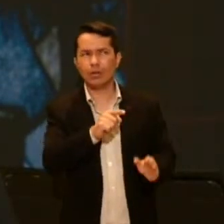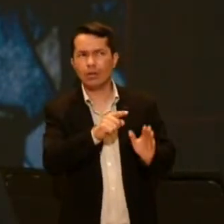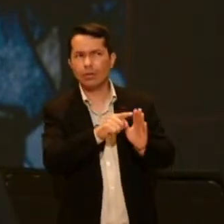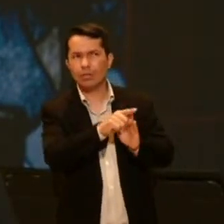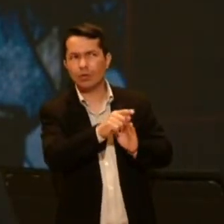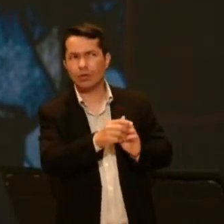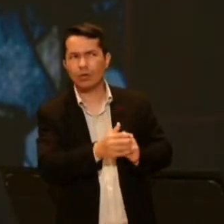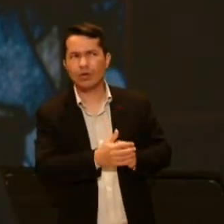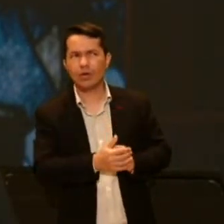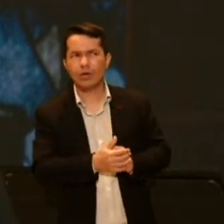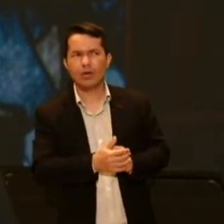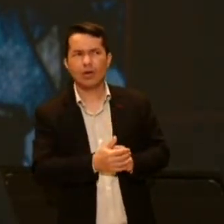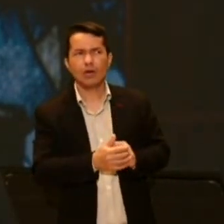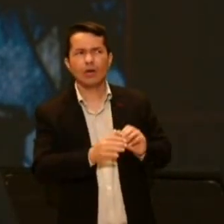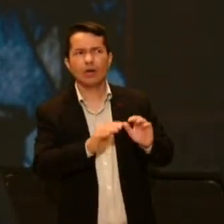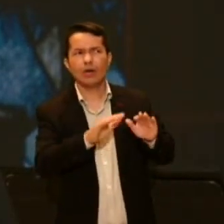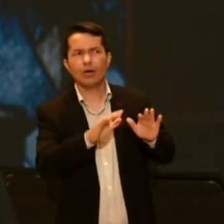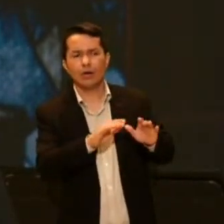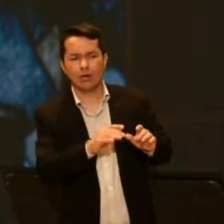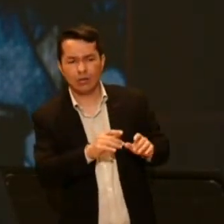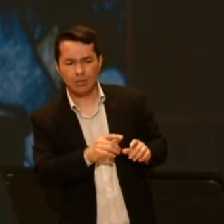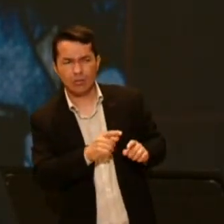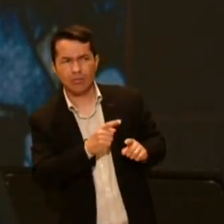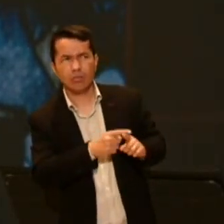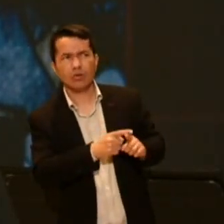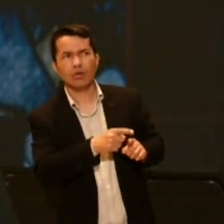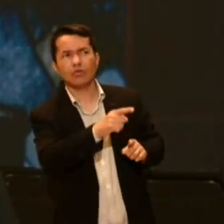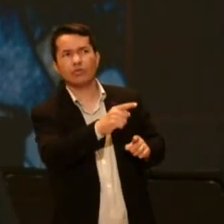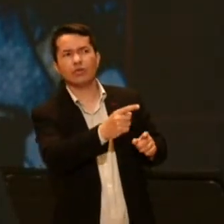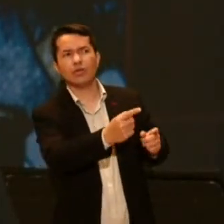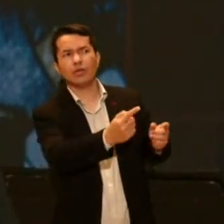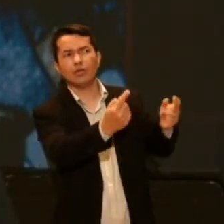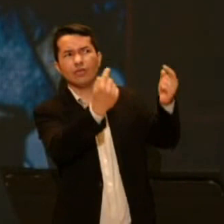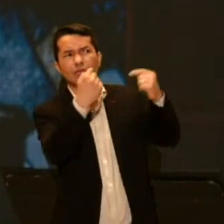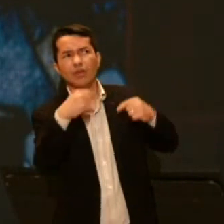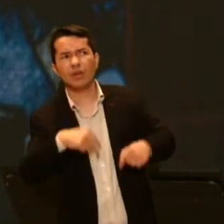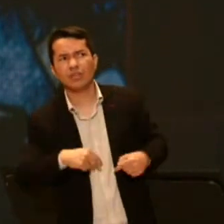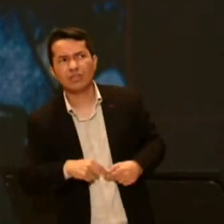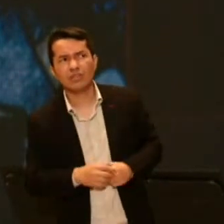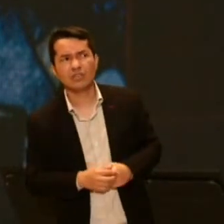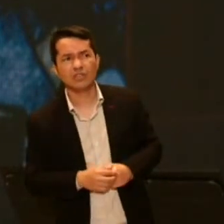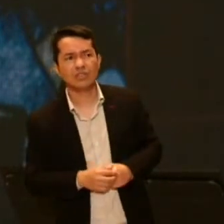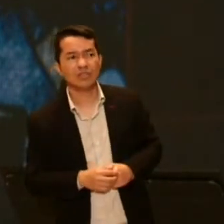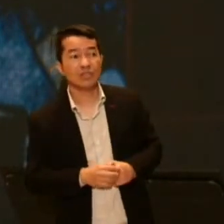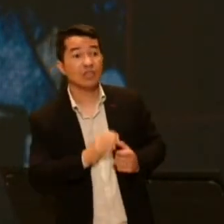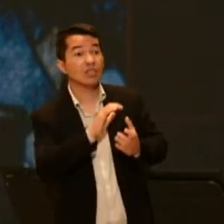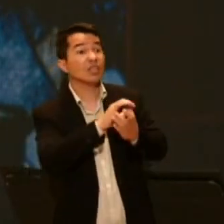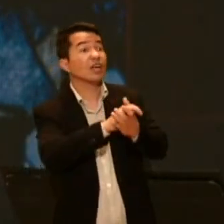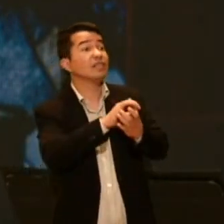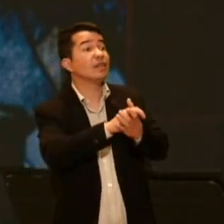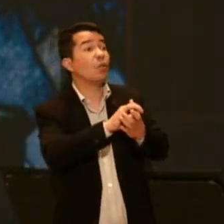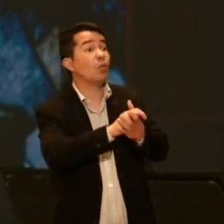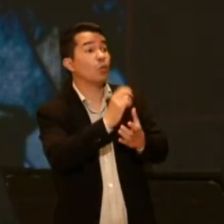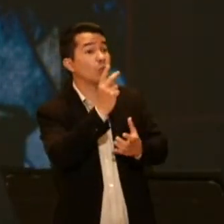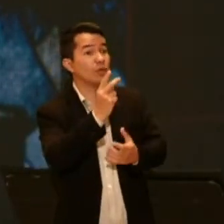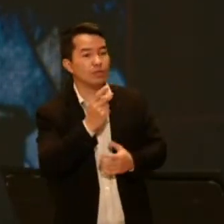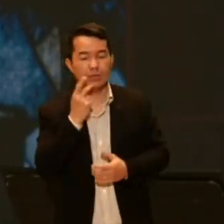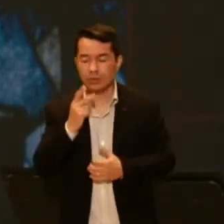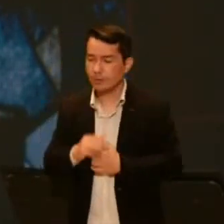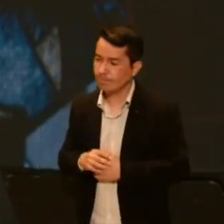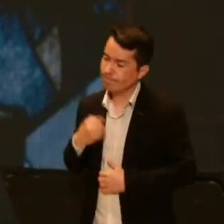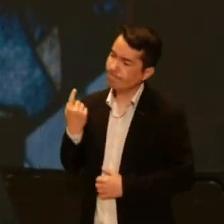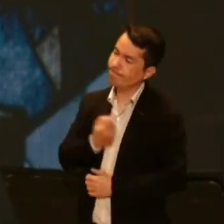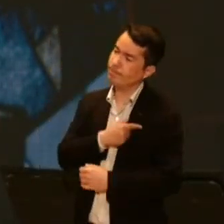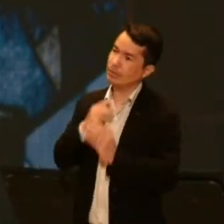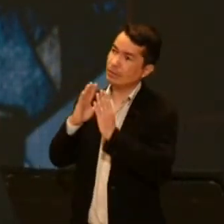vocês vieram aqui? E aí, então aquele casal disse assim, nós estávamos na igreja, e nós